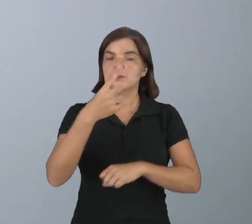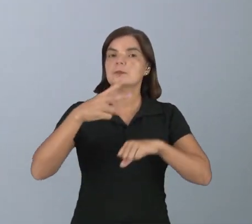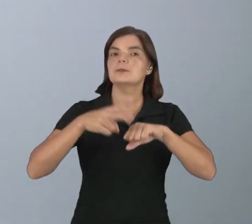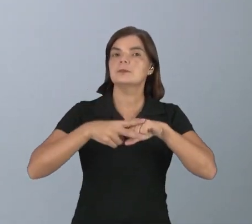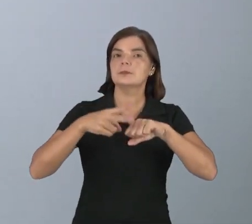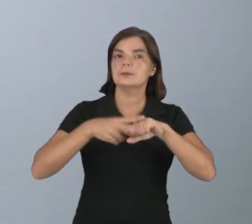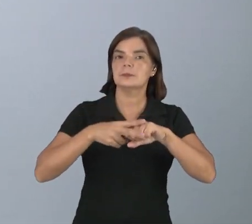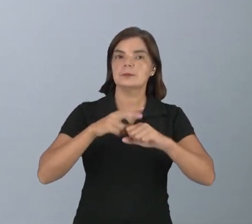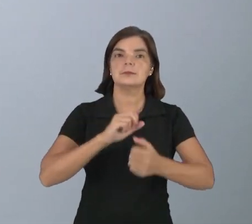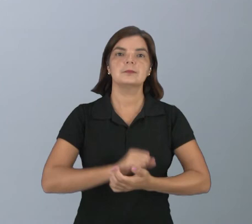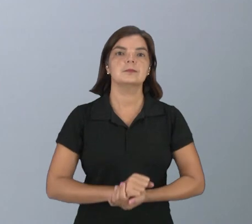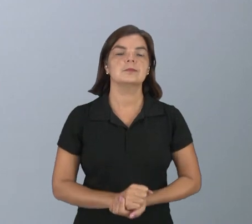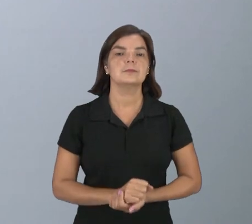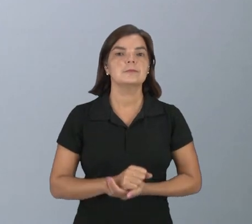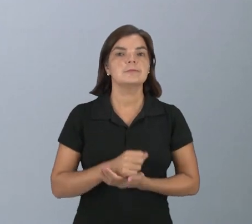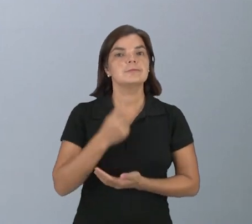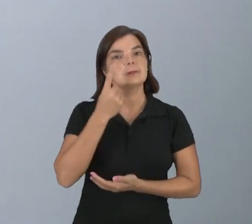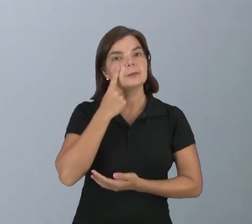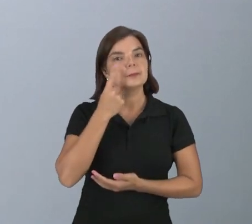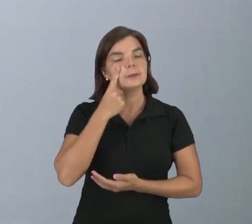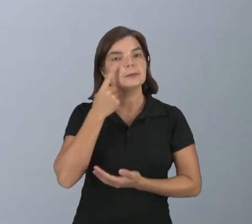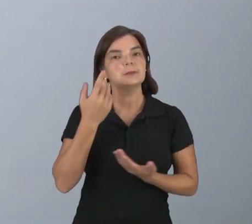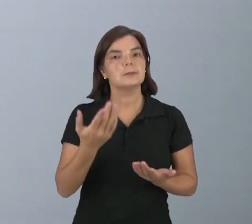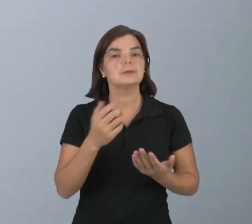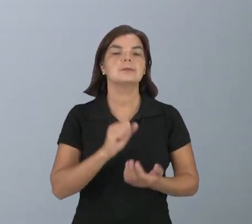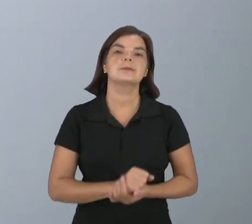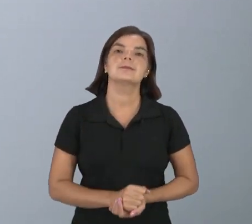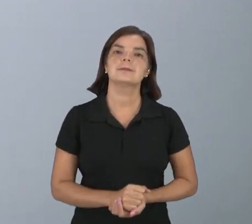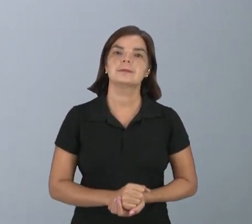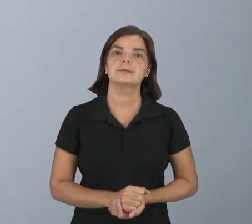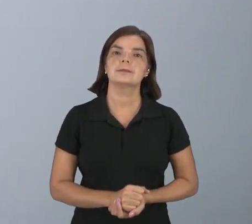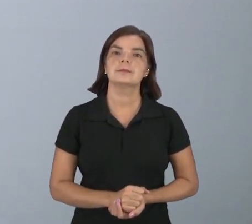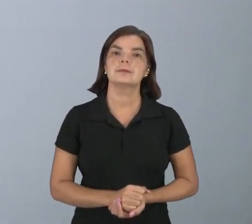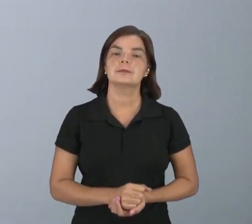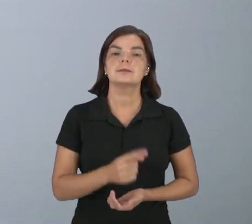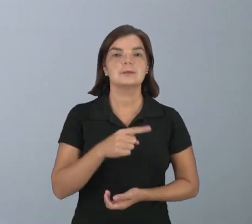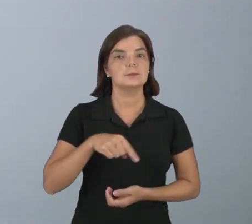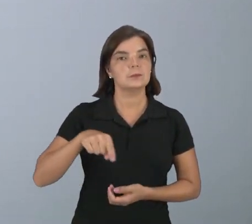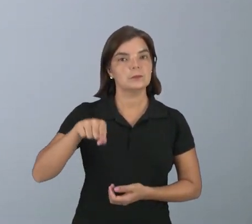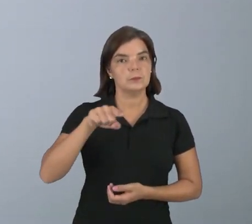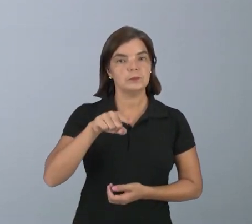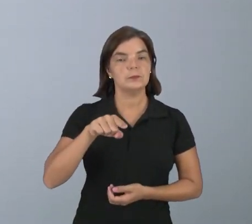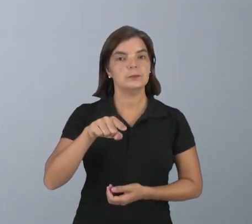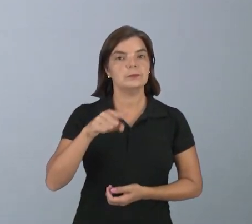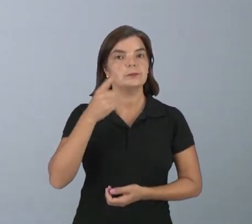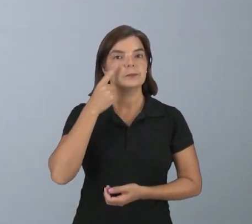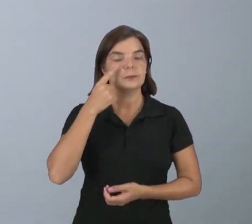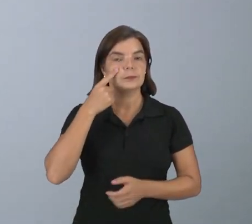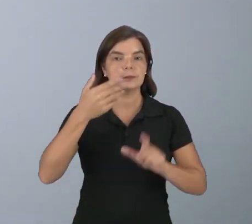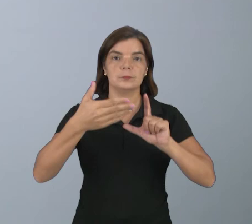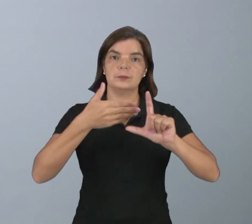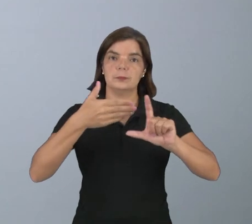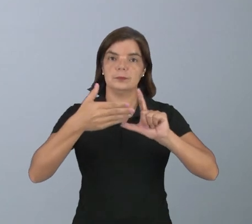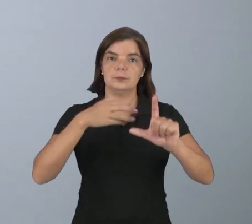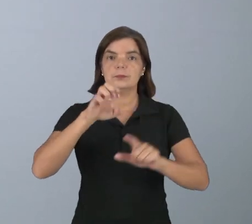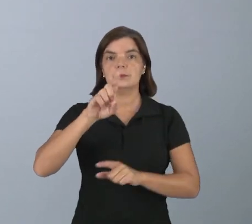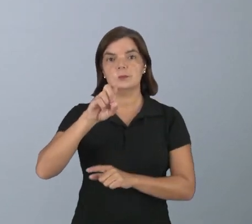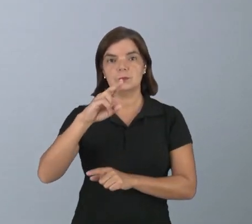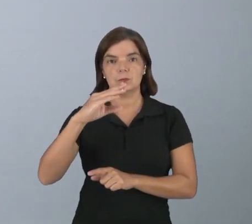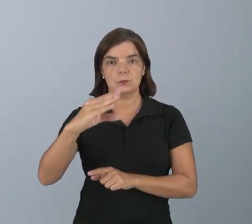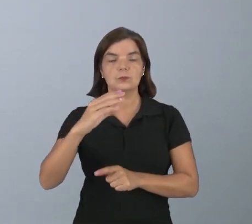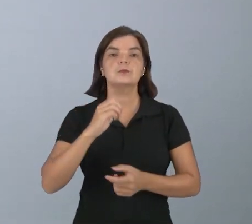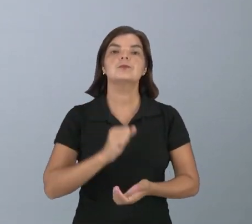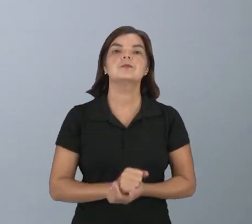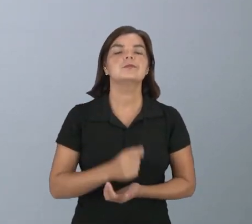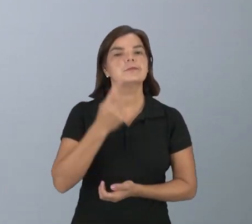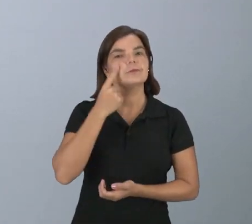2 verbos. Então, pessoal, é isso aí. Vocês entrem na plataforma Eduque,